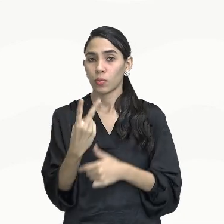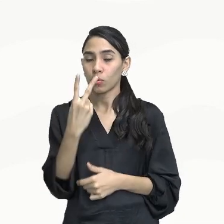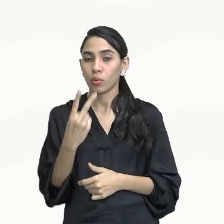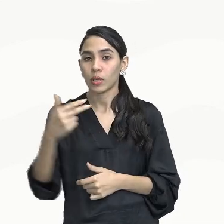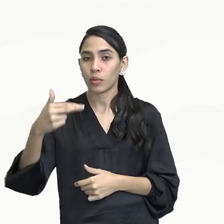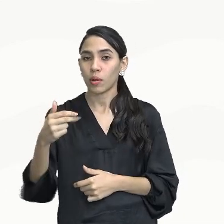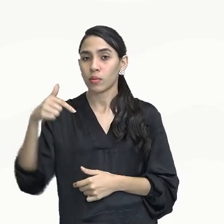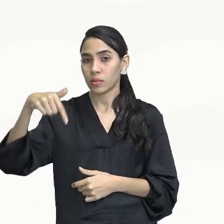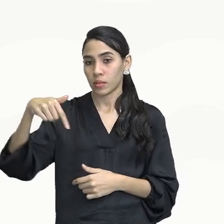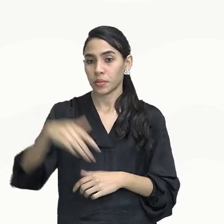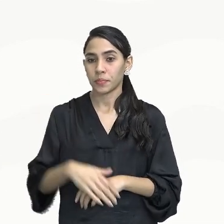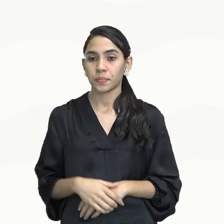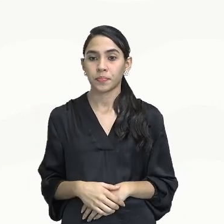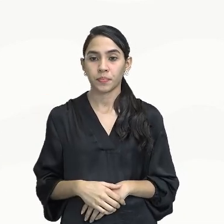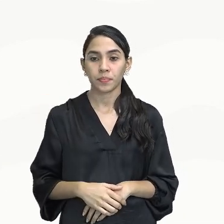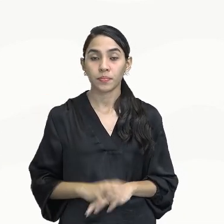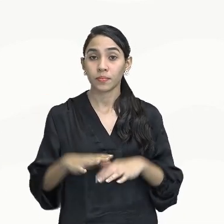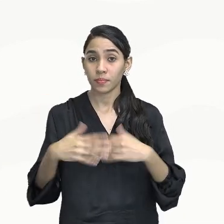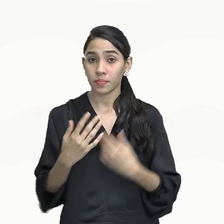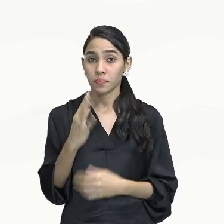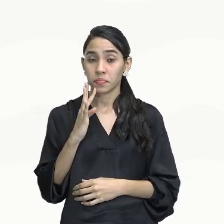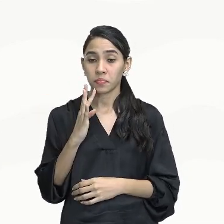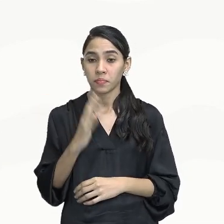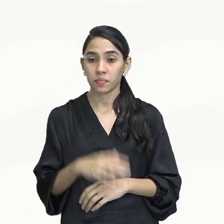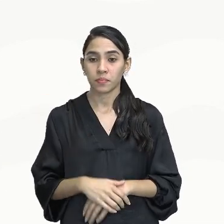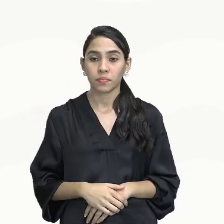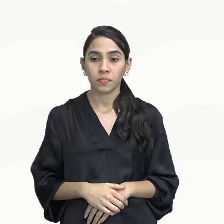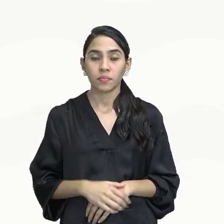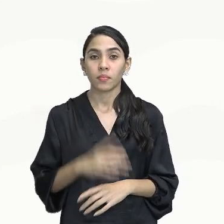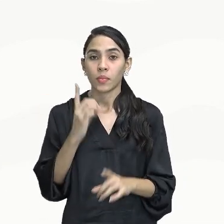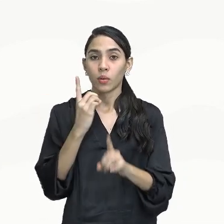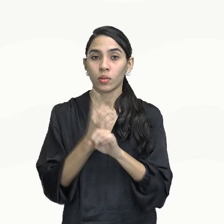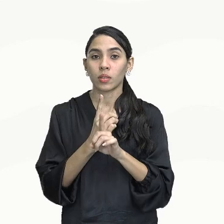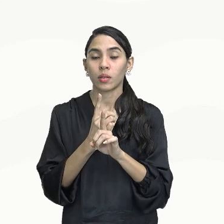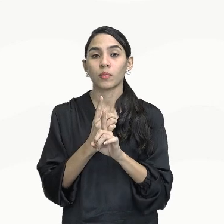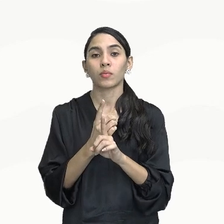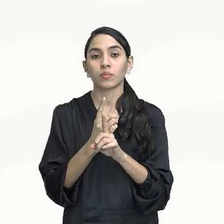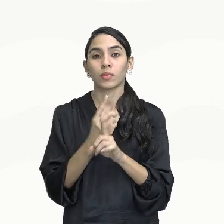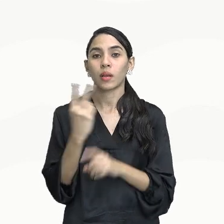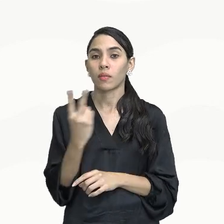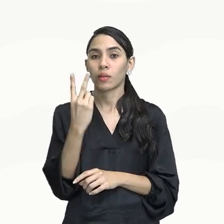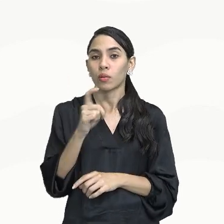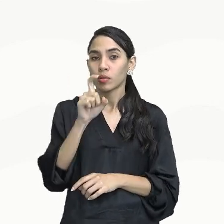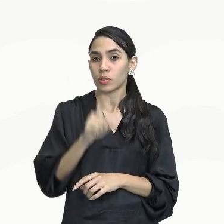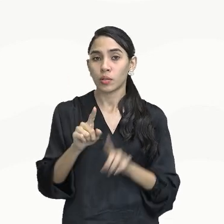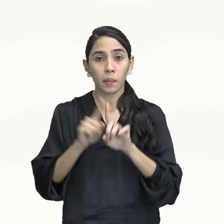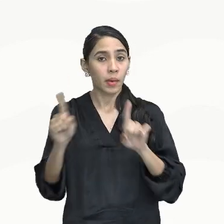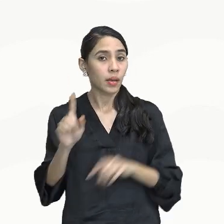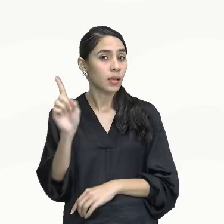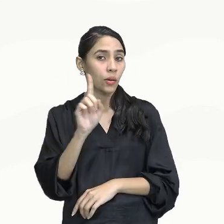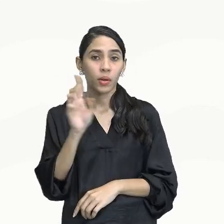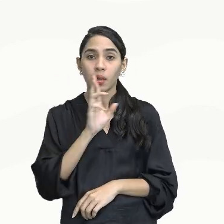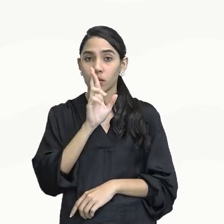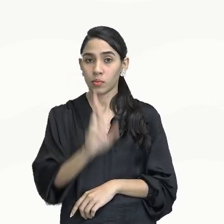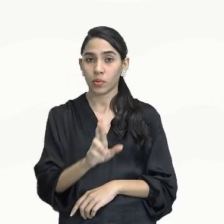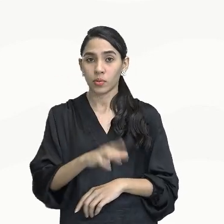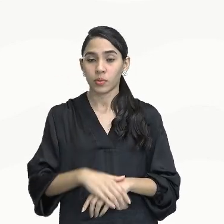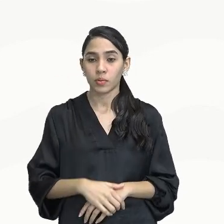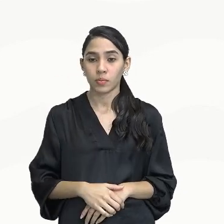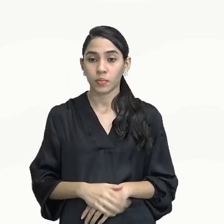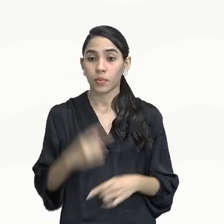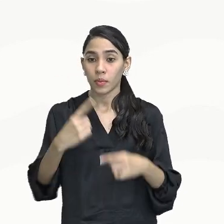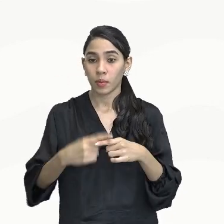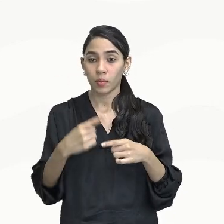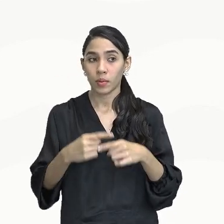7. Olha só, professora Manuela, nós encontramos o valor do x, mas essa não é a resposta, certo? Porque o que ele